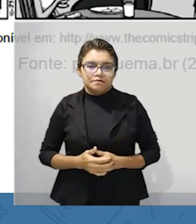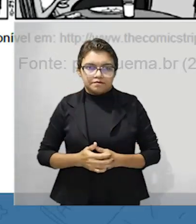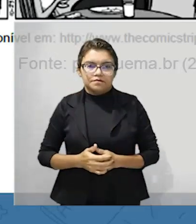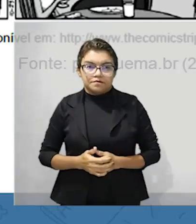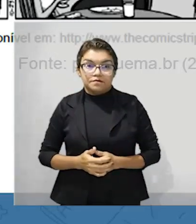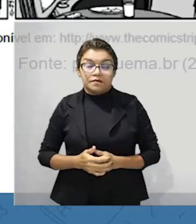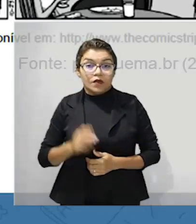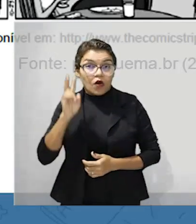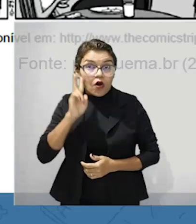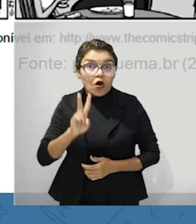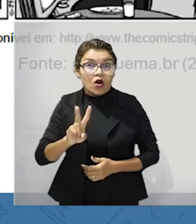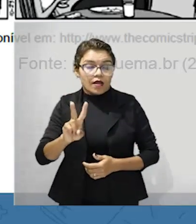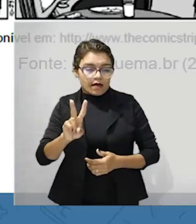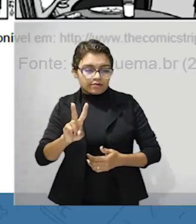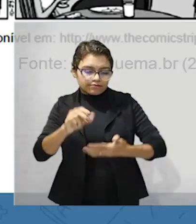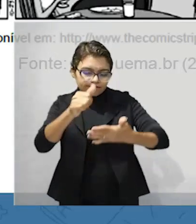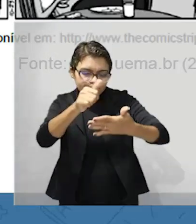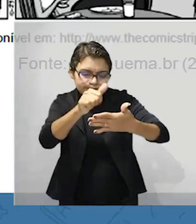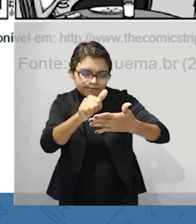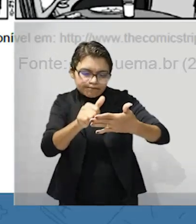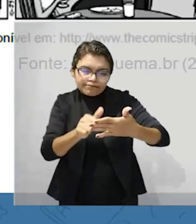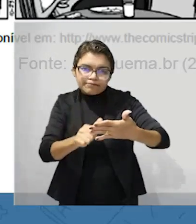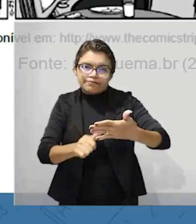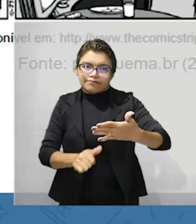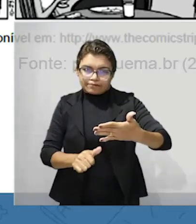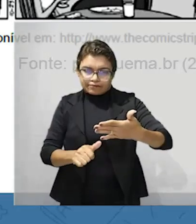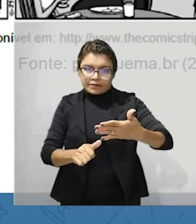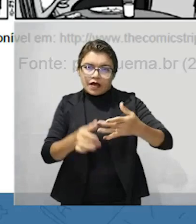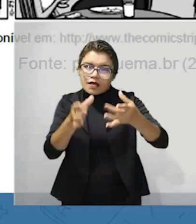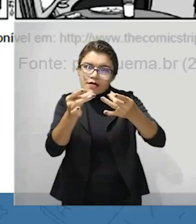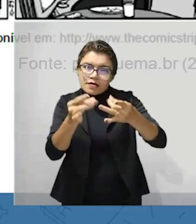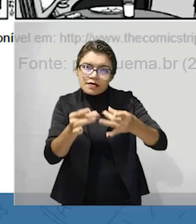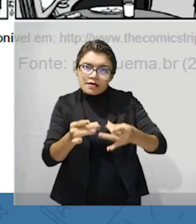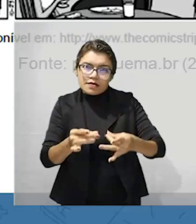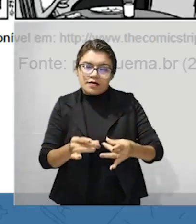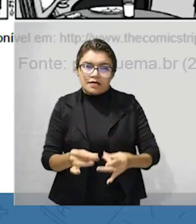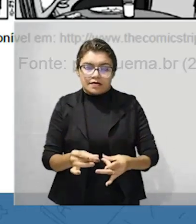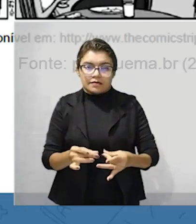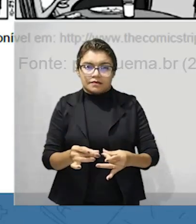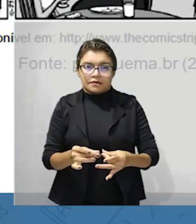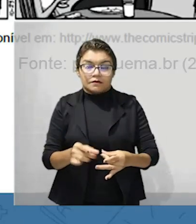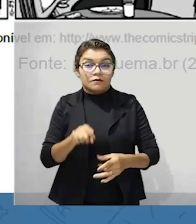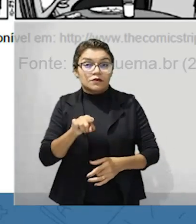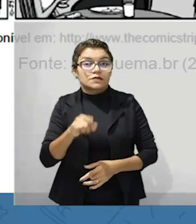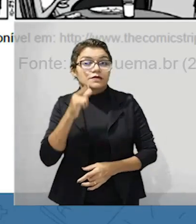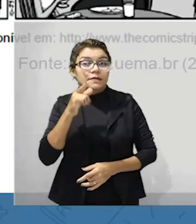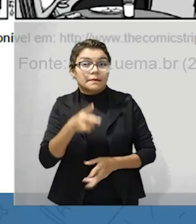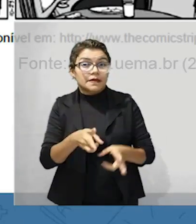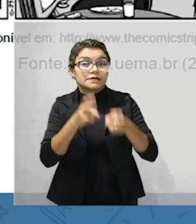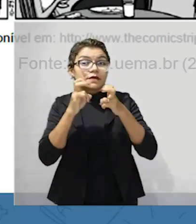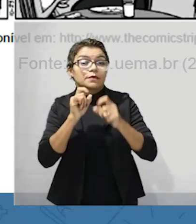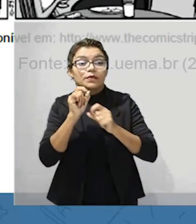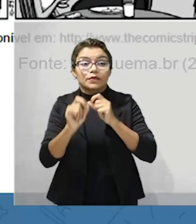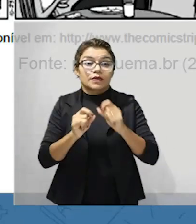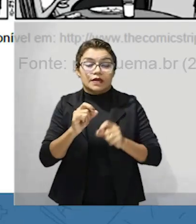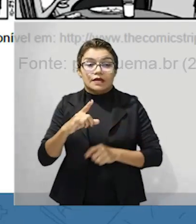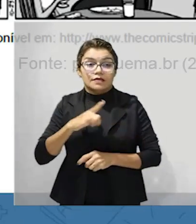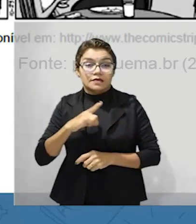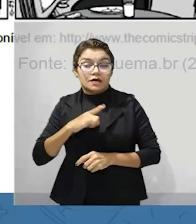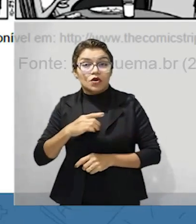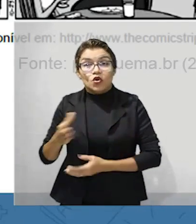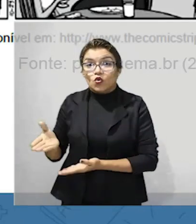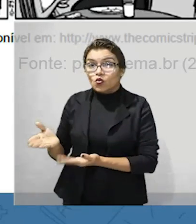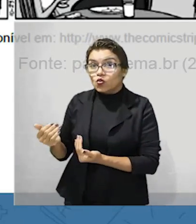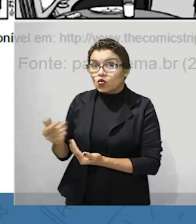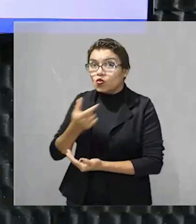Interpretar visualmente é você analisar os elementos da imagem. O que de cara chama atenção? Que o jovem está com uma